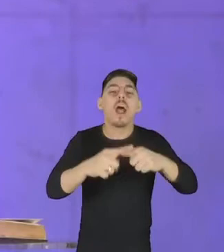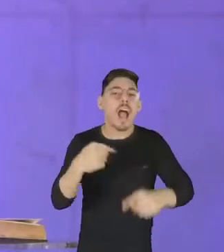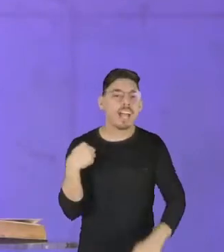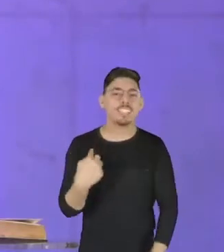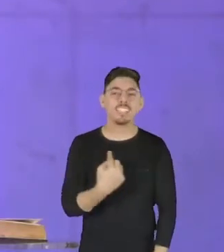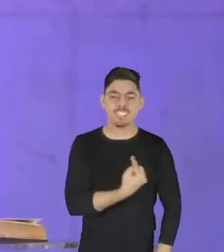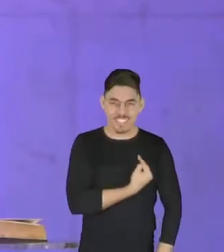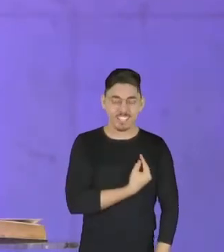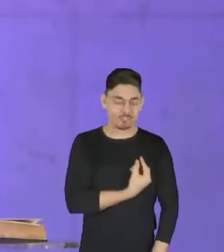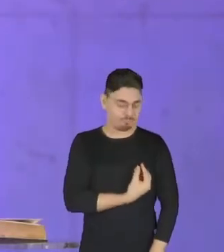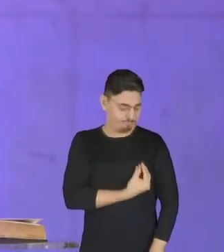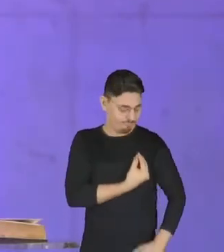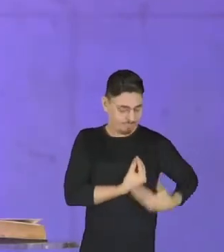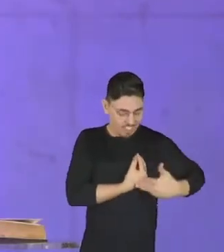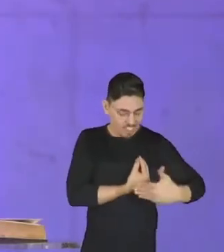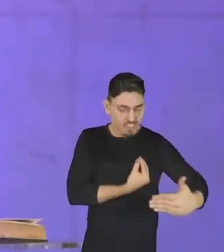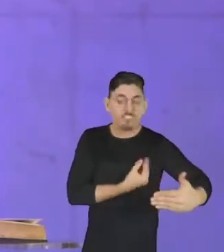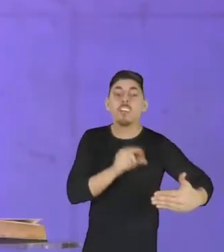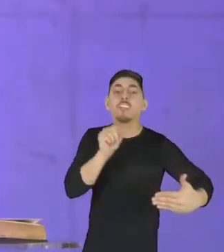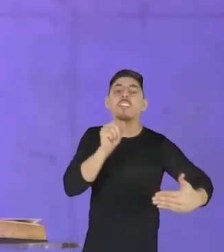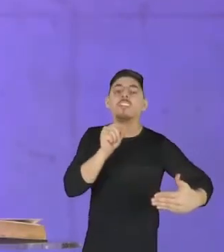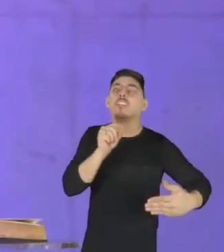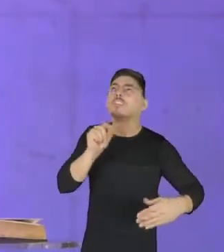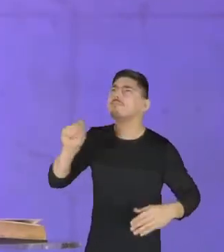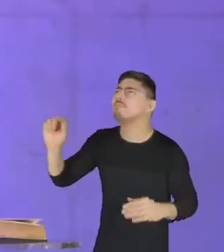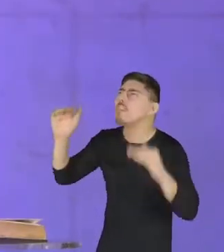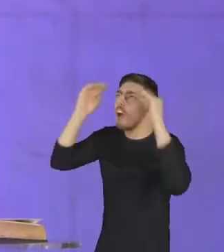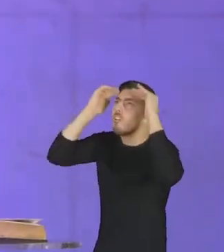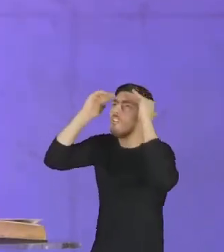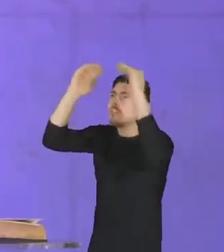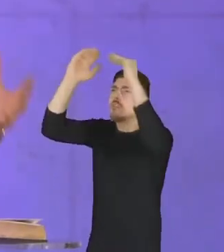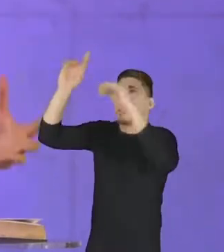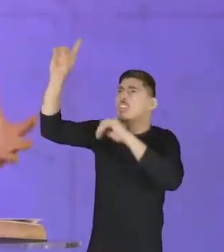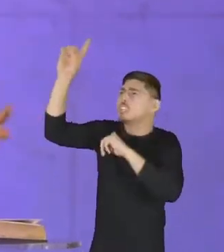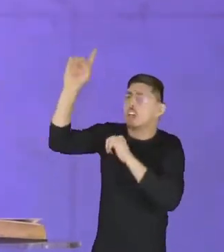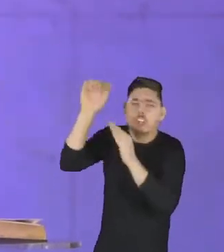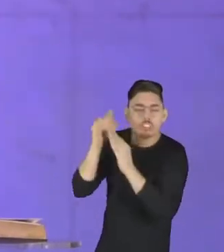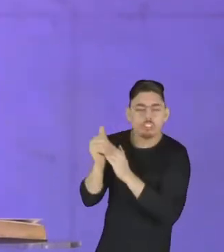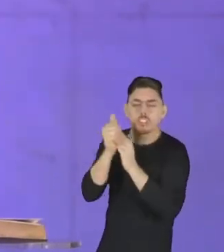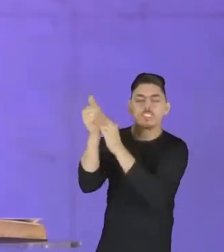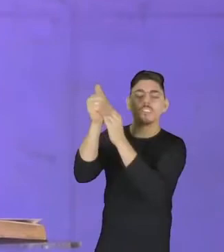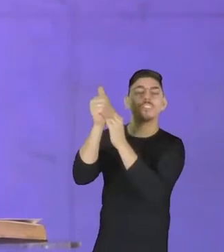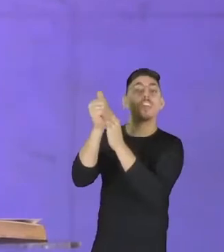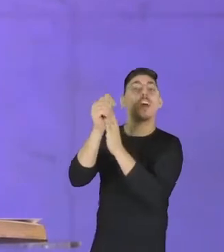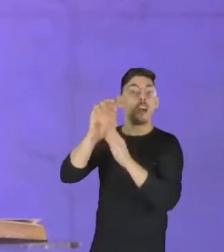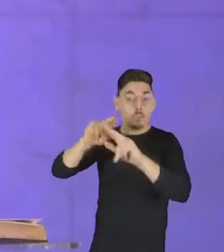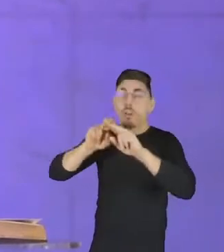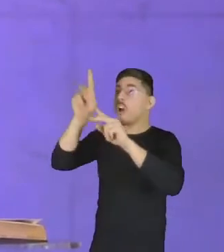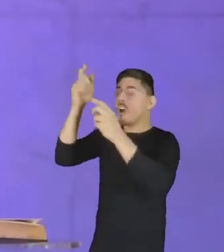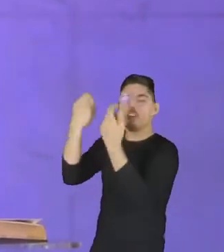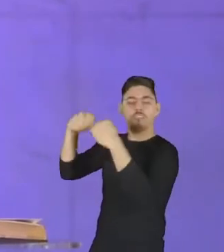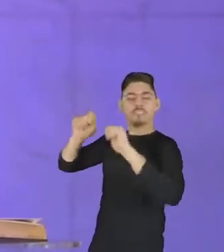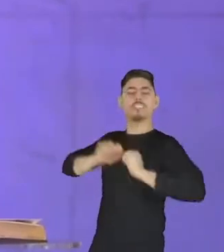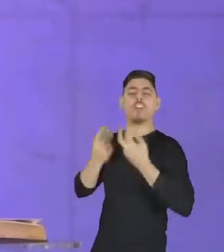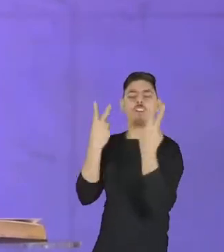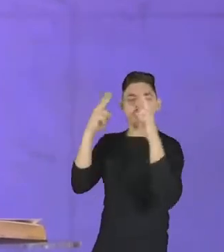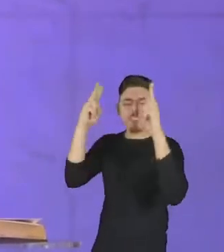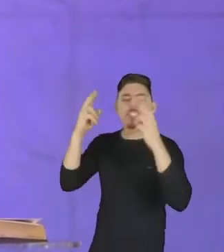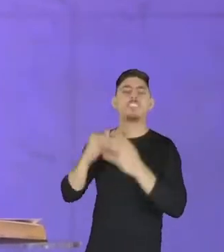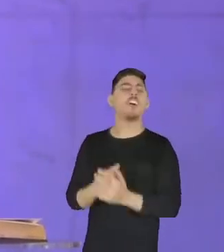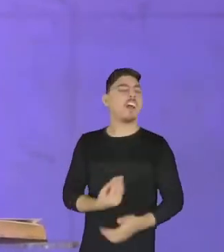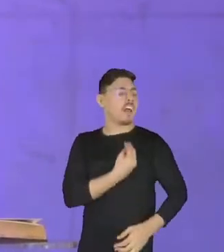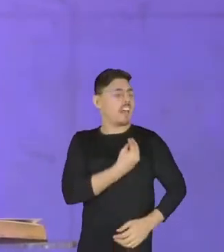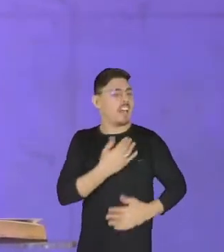vivemos debaixo da condução de Deus e temos vitórias nas nossas vidas, alegrias nas